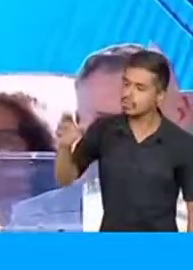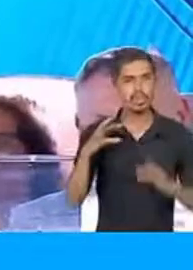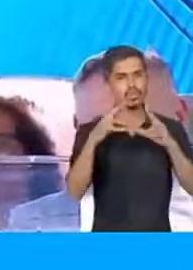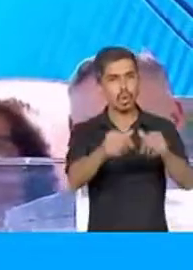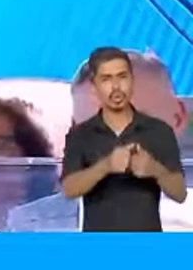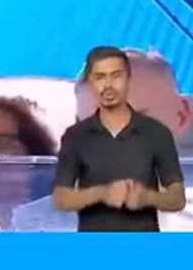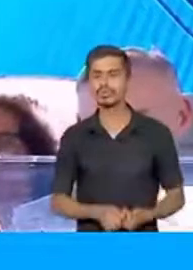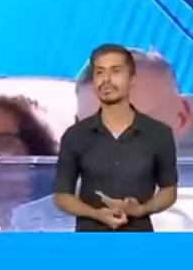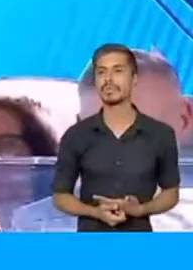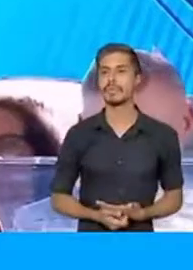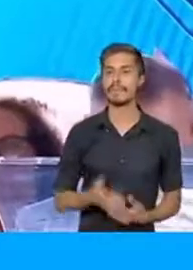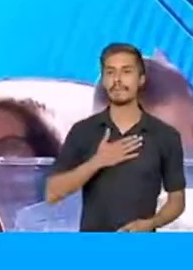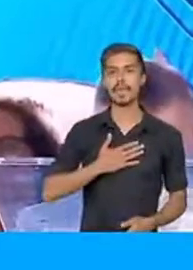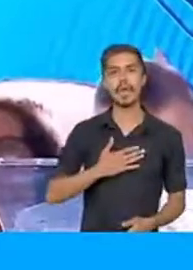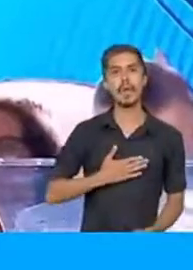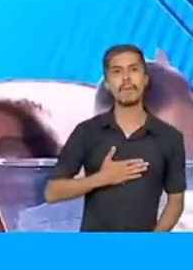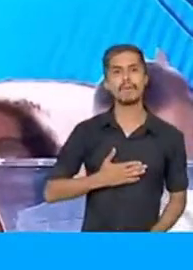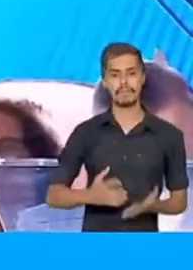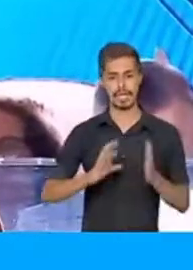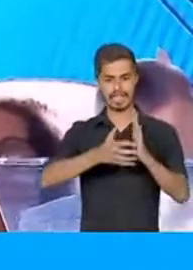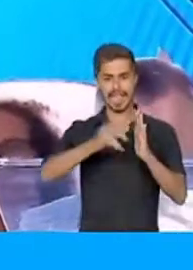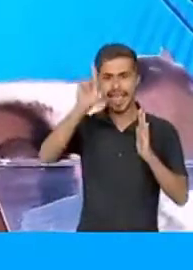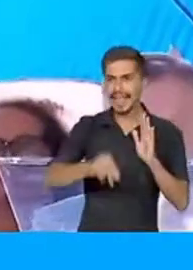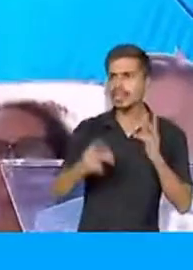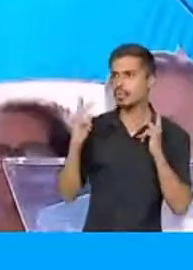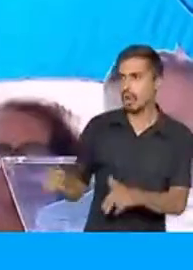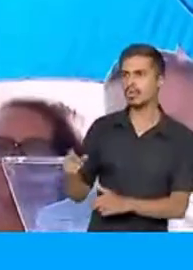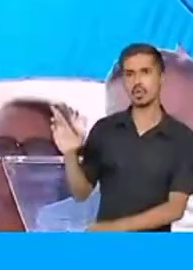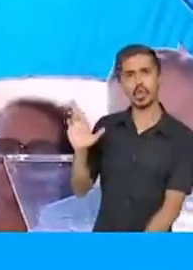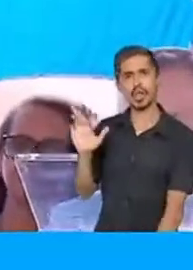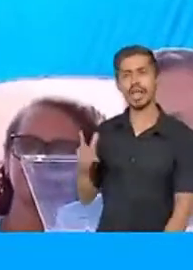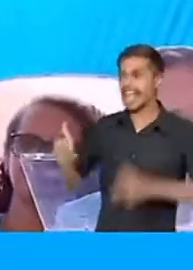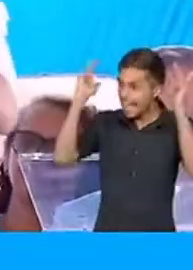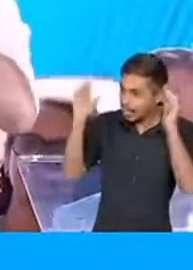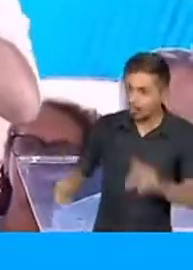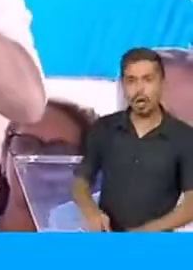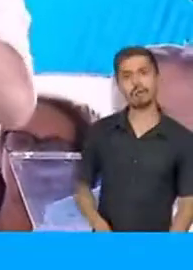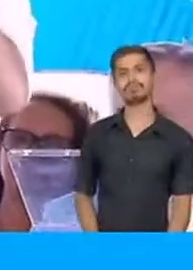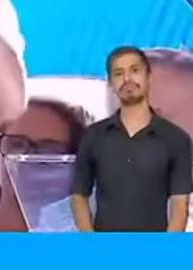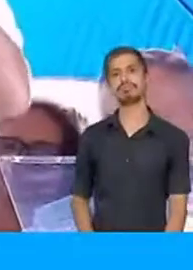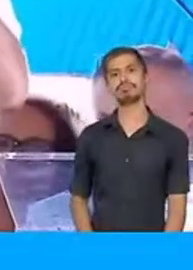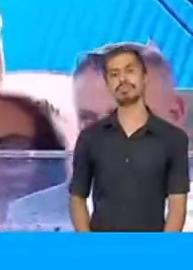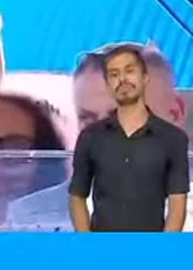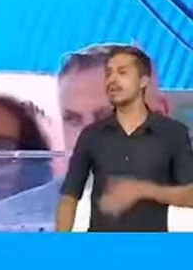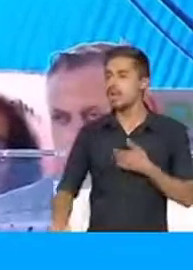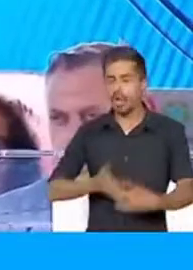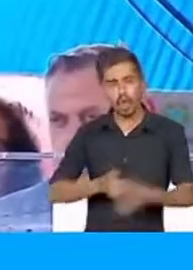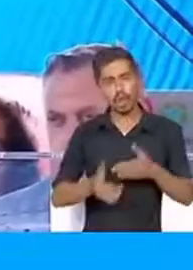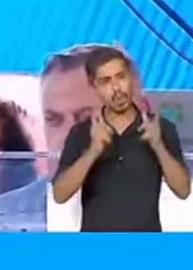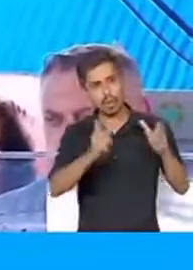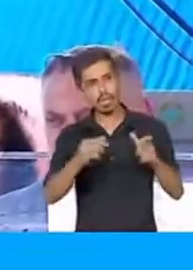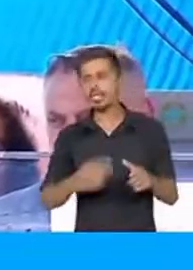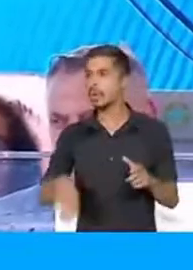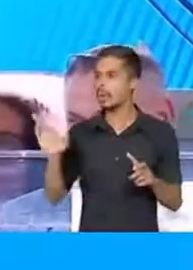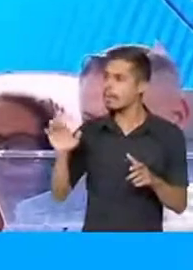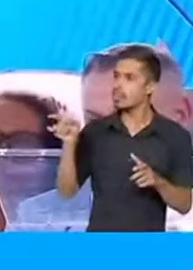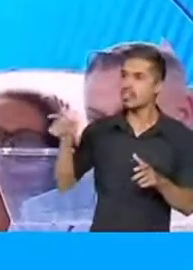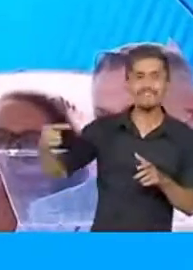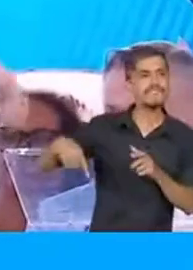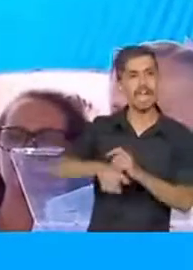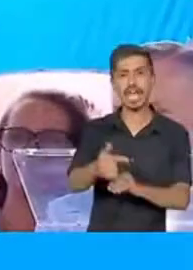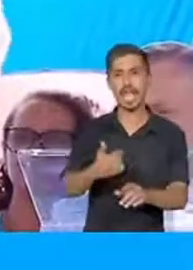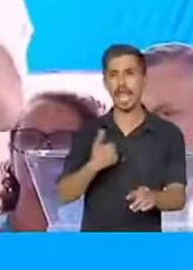O meu partido é o partido de Lula. Eu estarei no partido de Lula, onde o partido de Lula estiver, porque eu estou